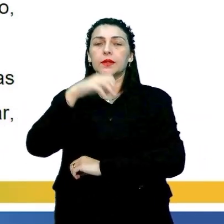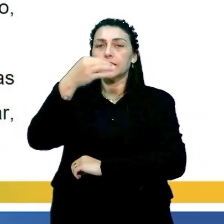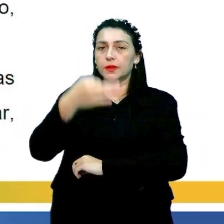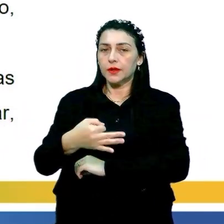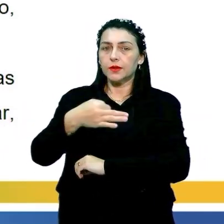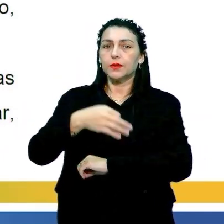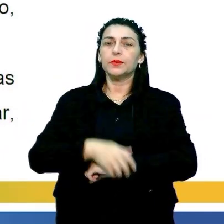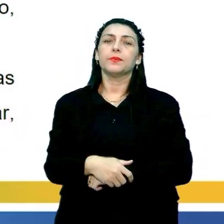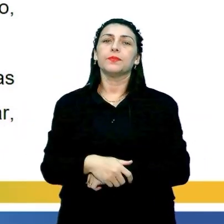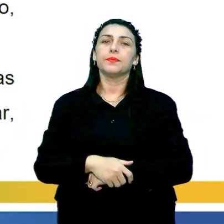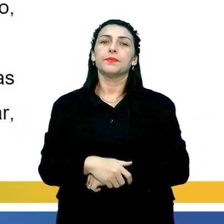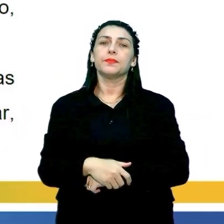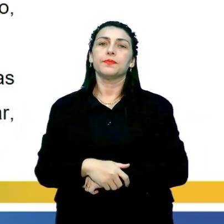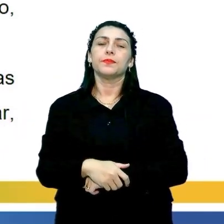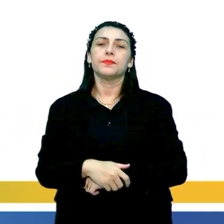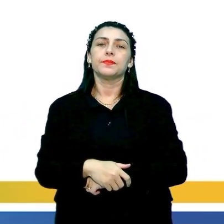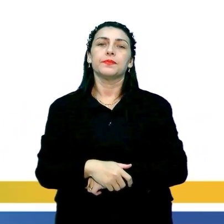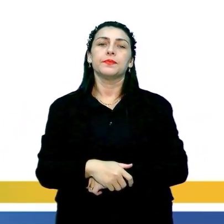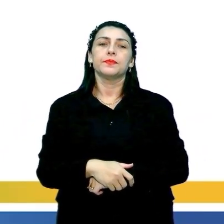minha gente?